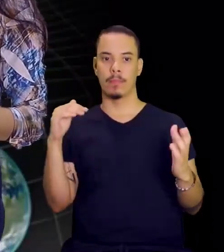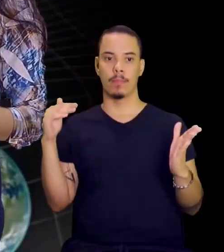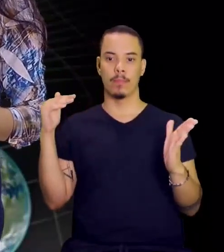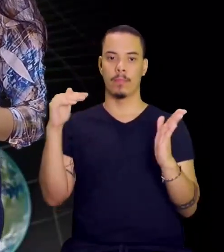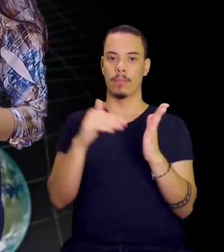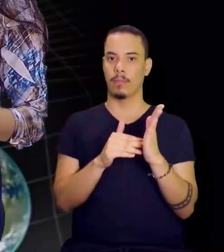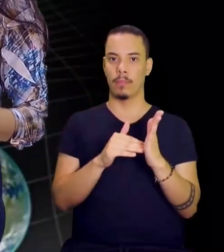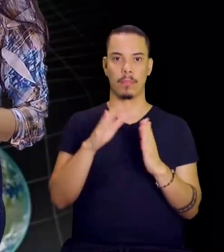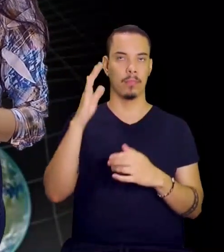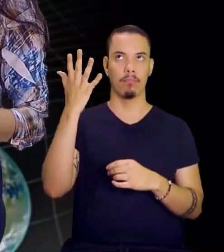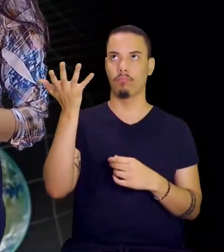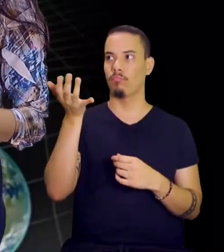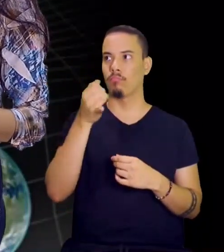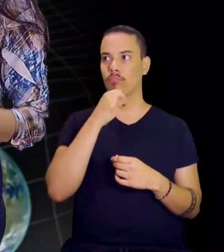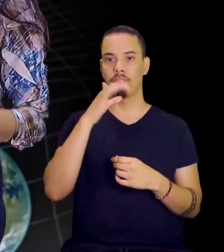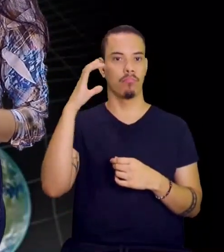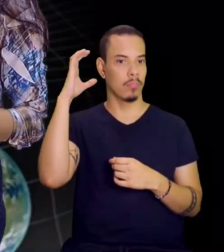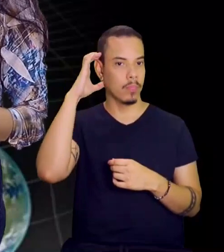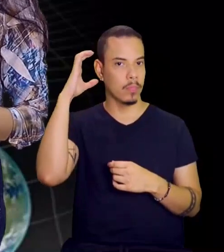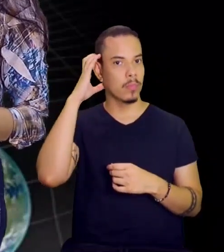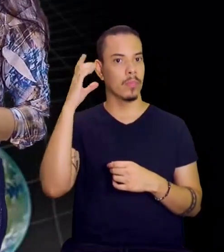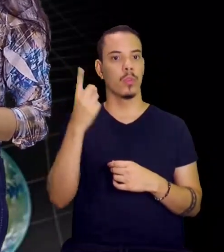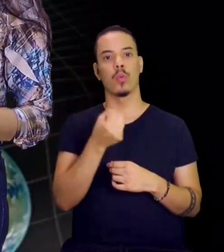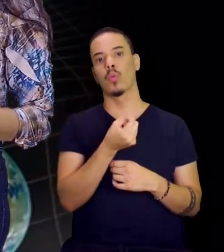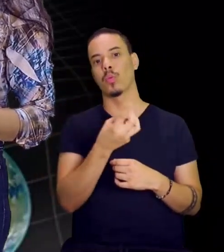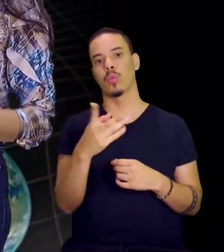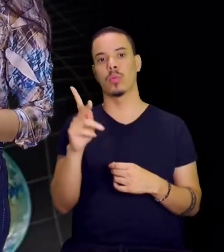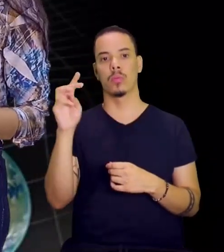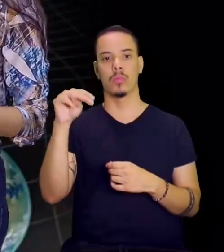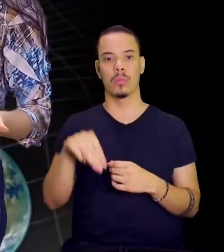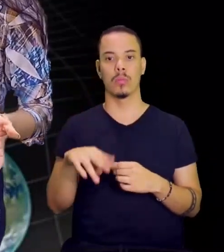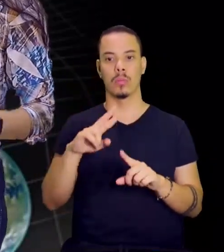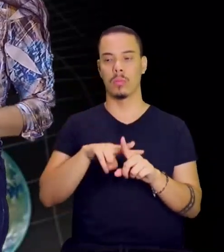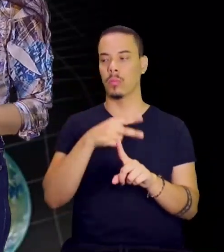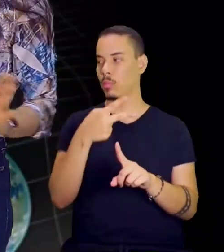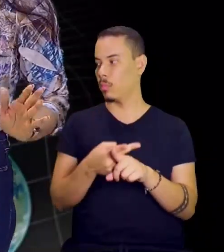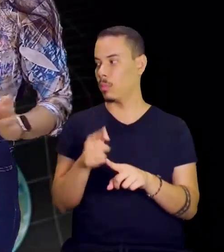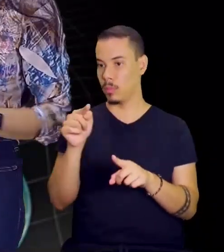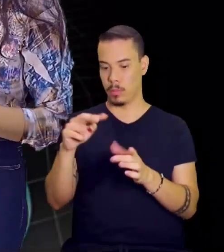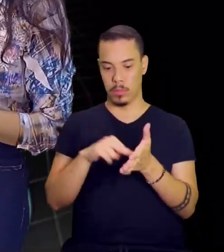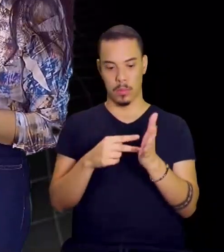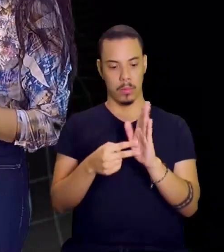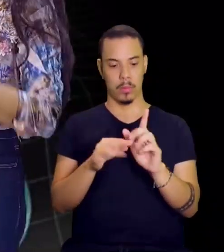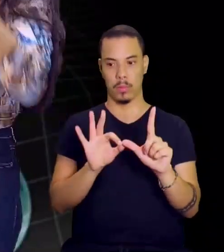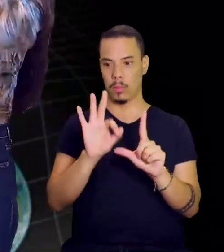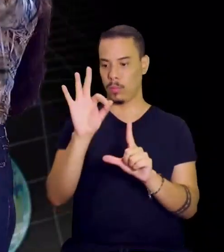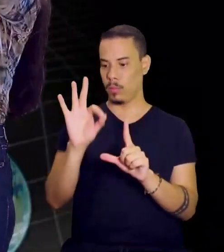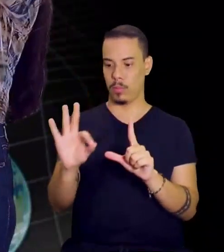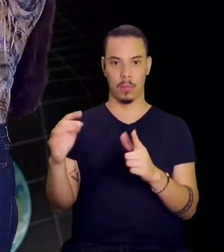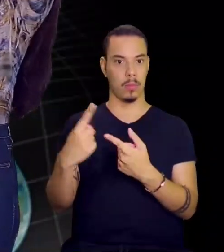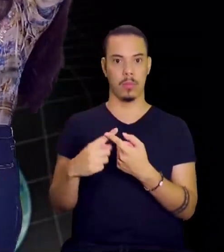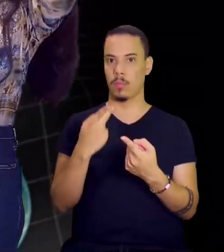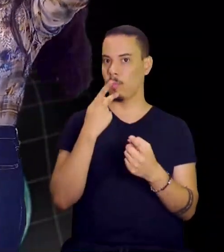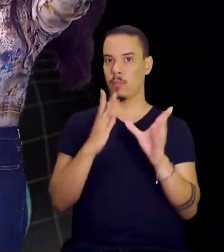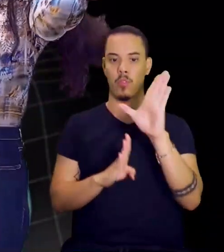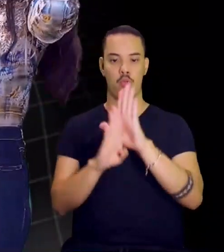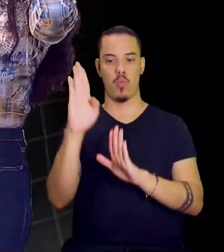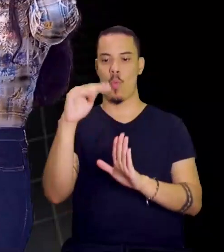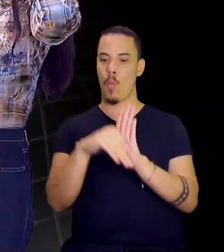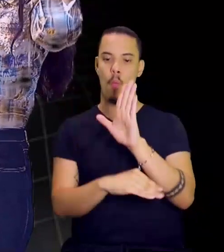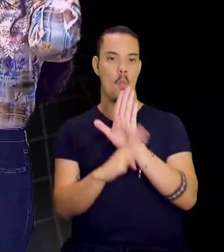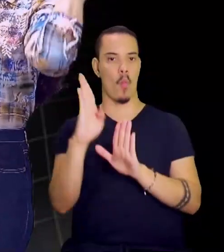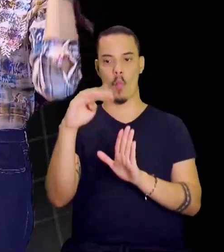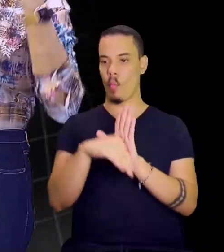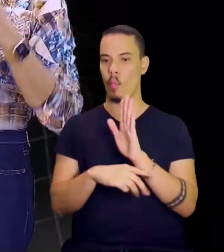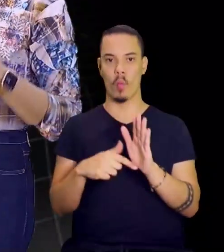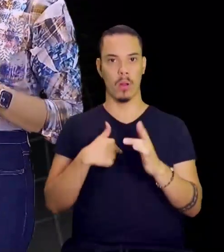até Cuiabá, andou tantos quilômetros, qual a velocidade média? Isso é escalar, porque ela não está dizendo se vai subir, descer morro, se vai